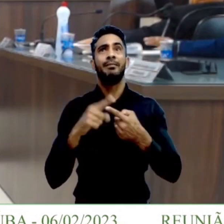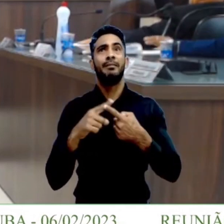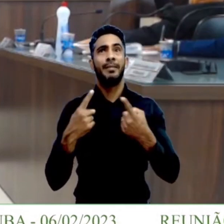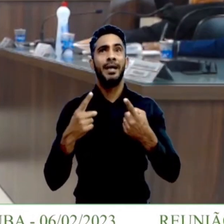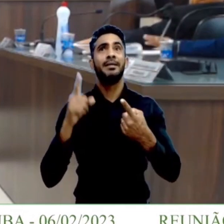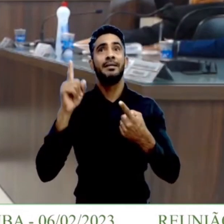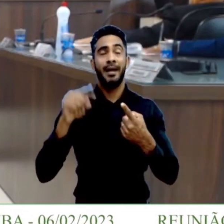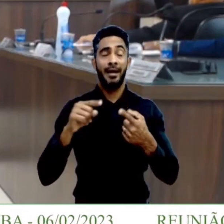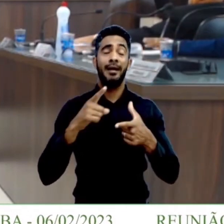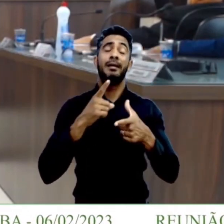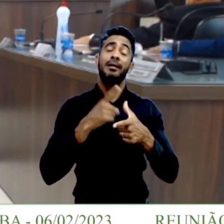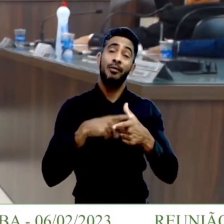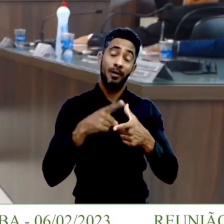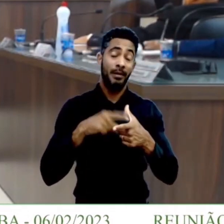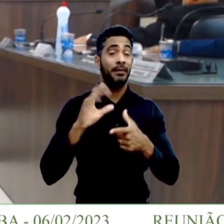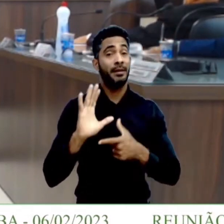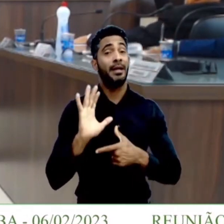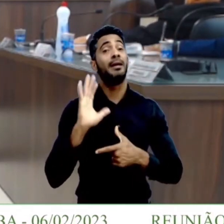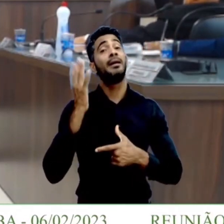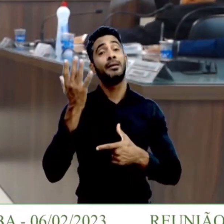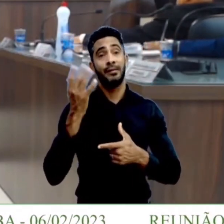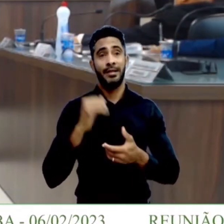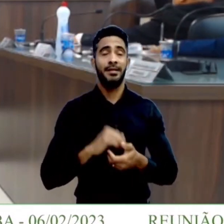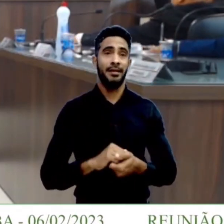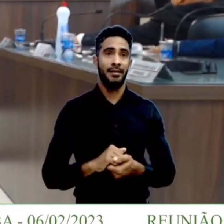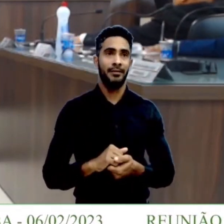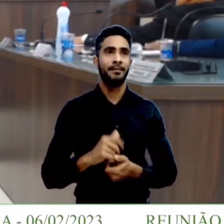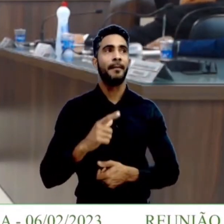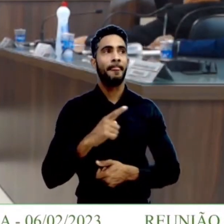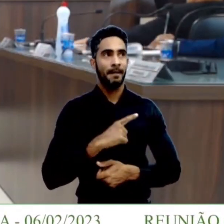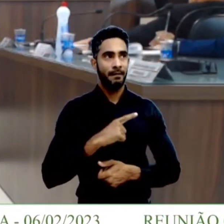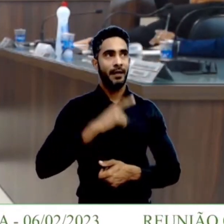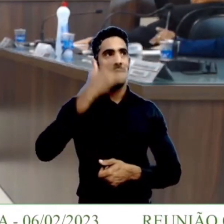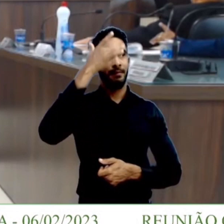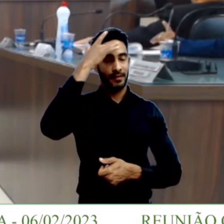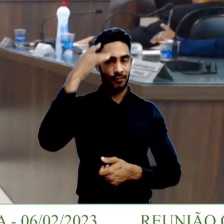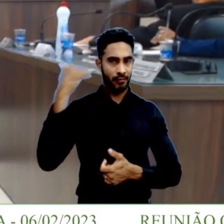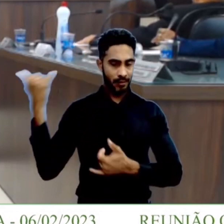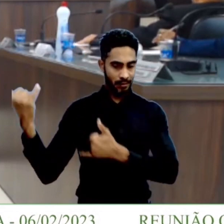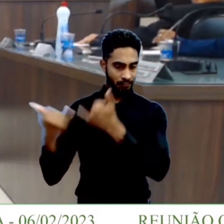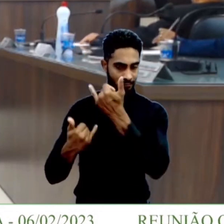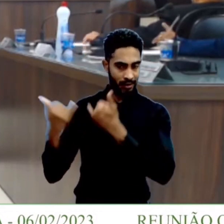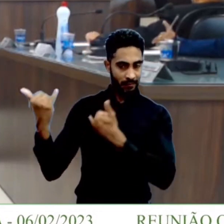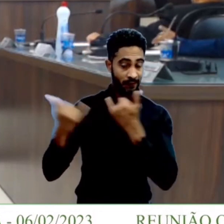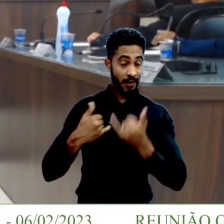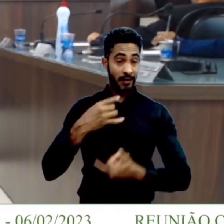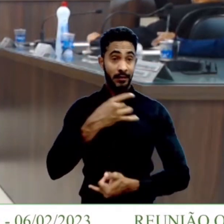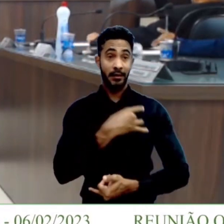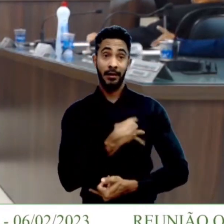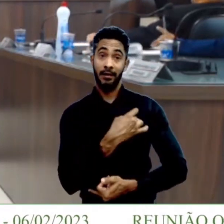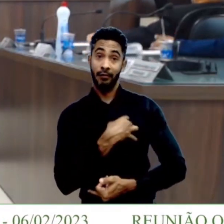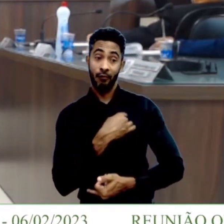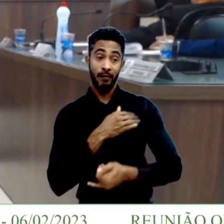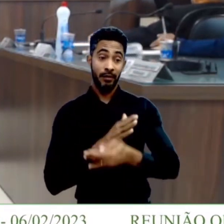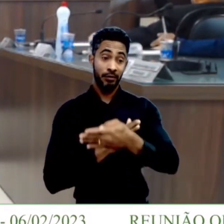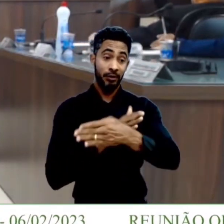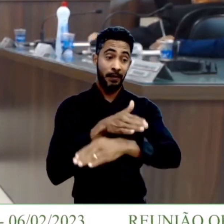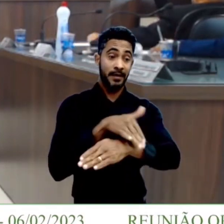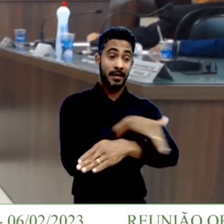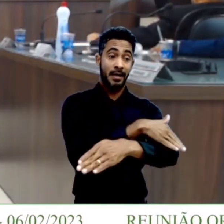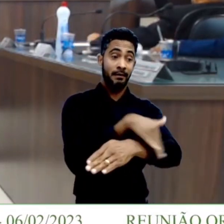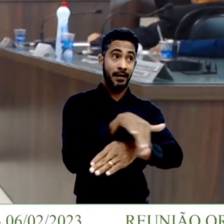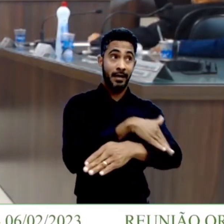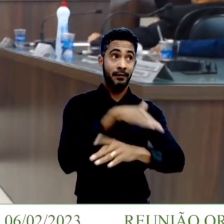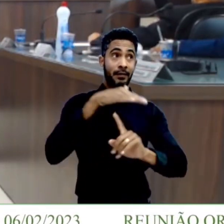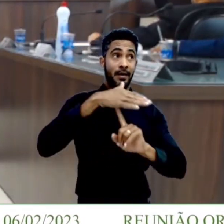é essa a situação que está acontecendo aqui. Tem pessoas que falaram comigo que estão com medo de passar lá